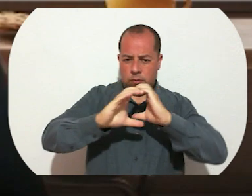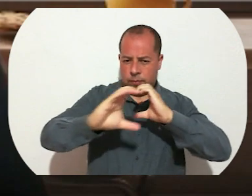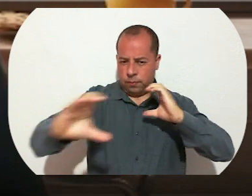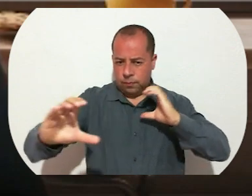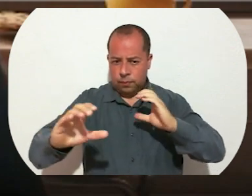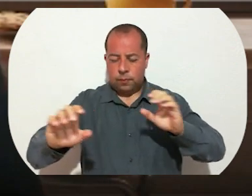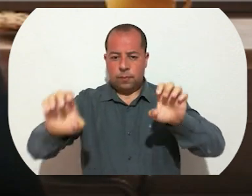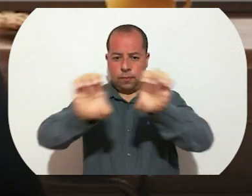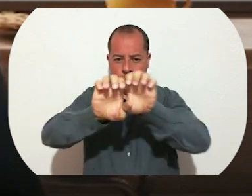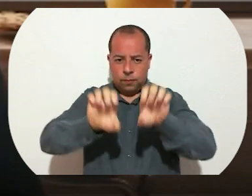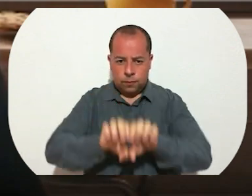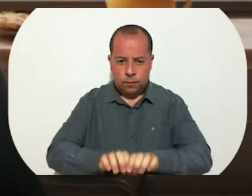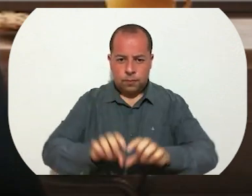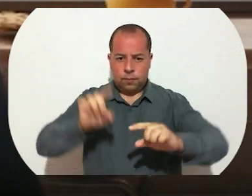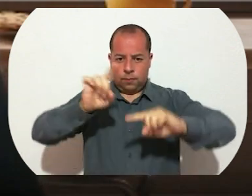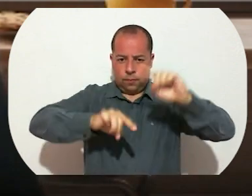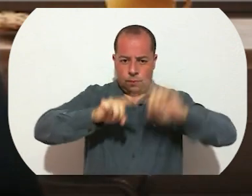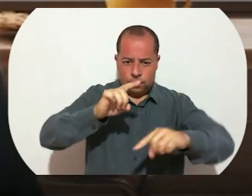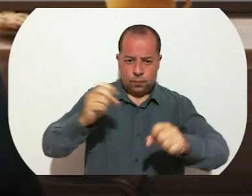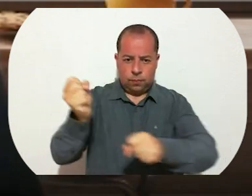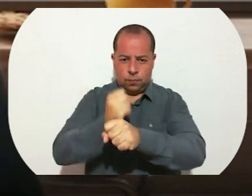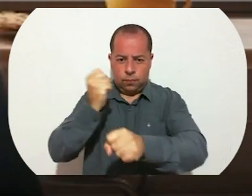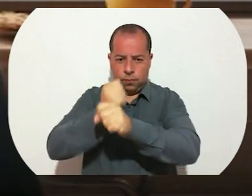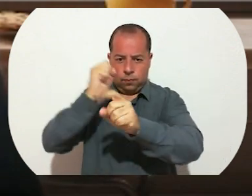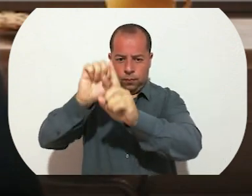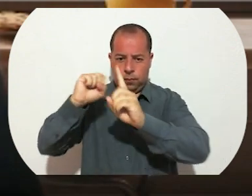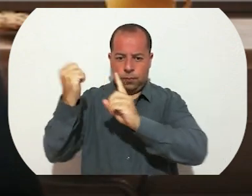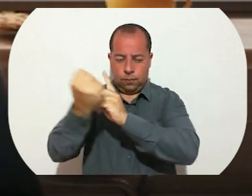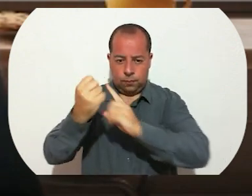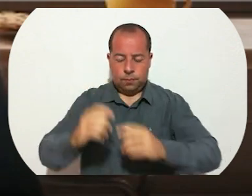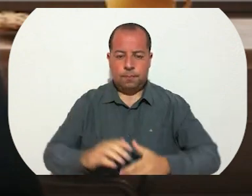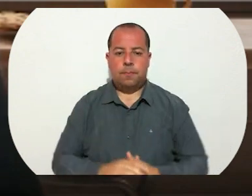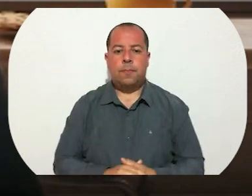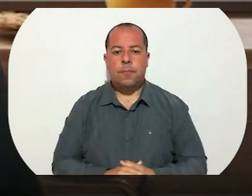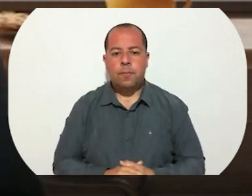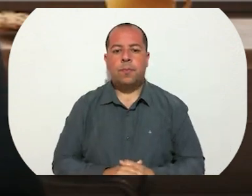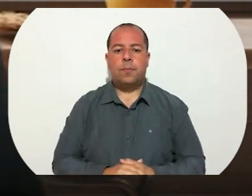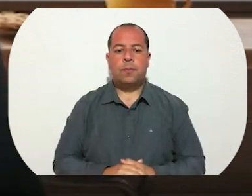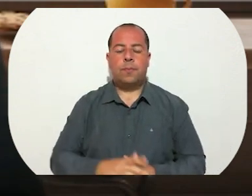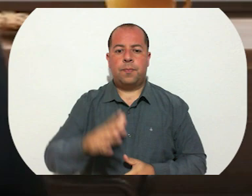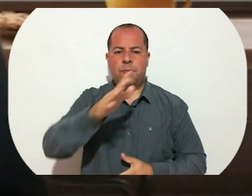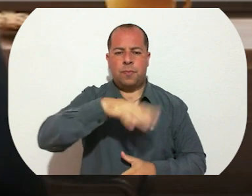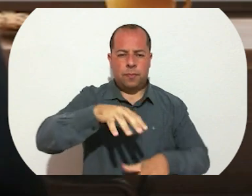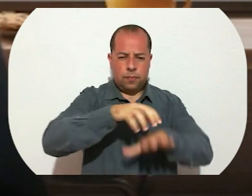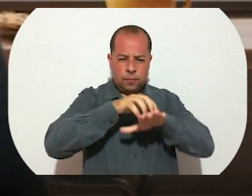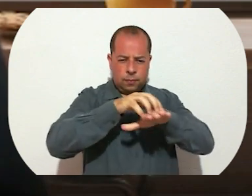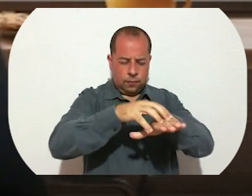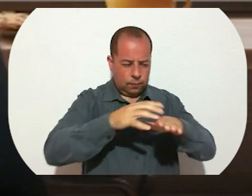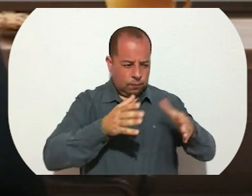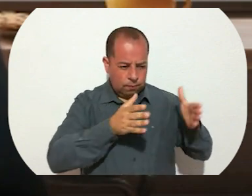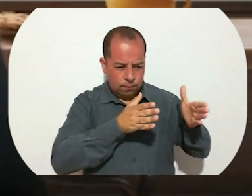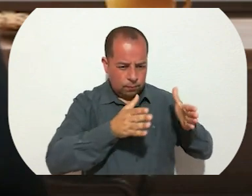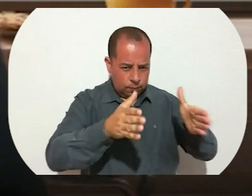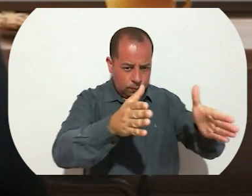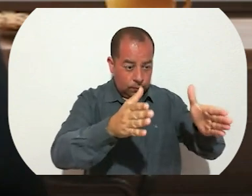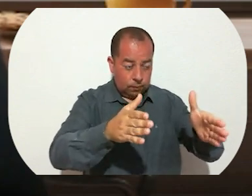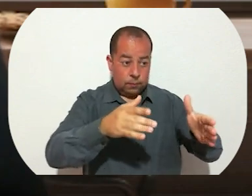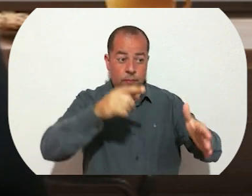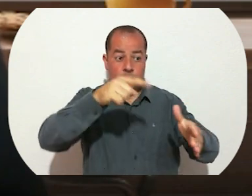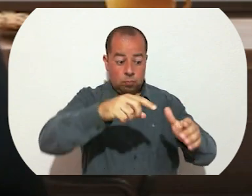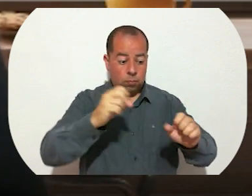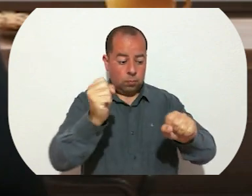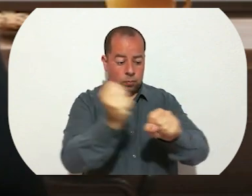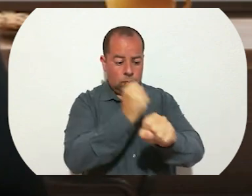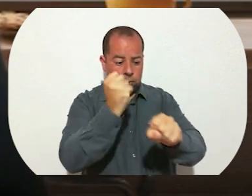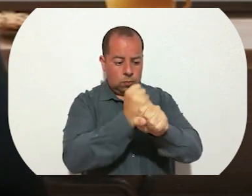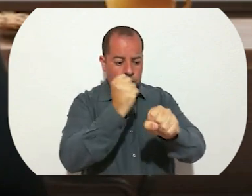de saneamento, estruturas, materiais e construção civil. Bom, na área de transportes, o engenheiro civil